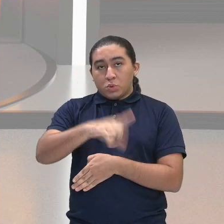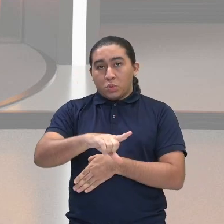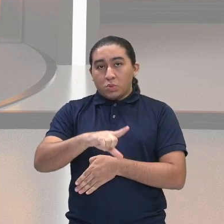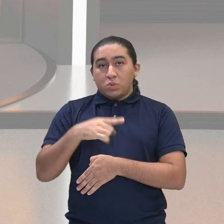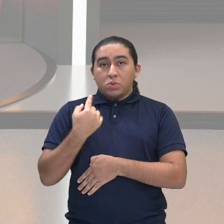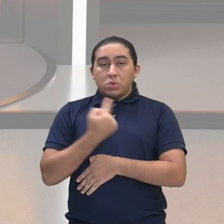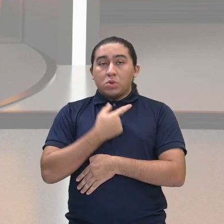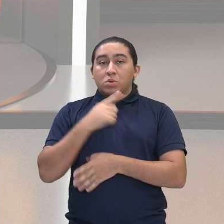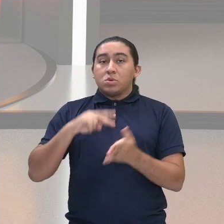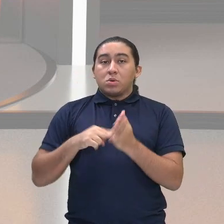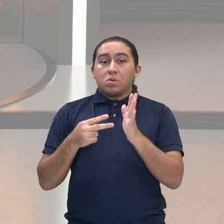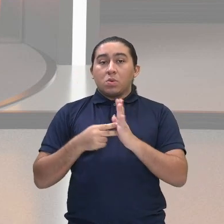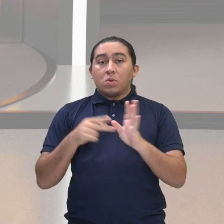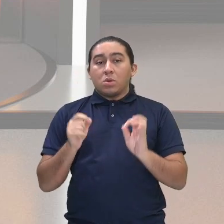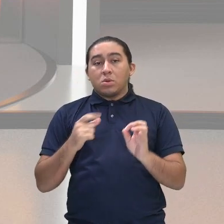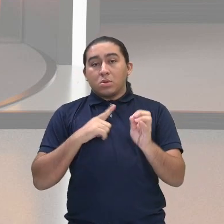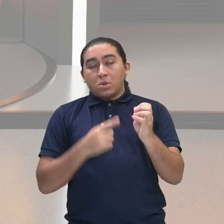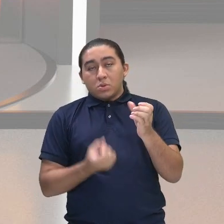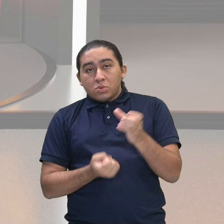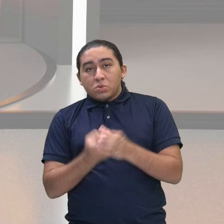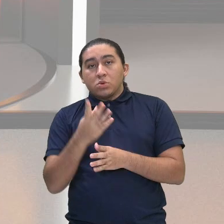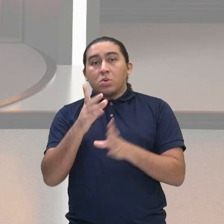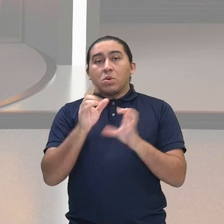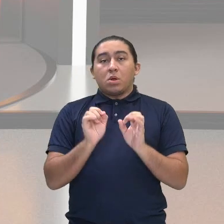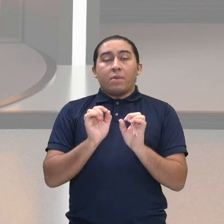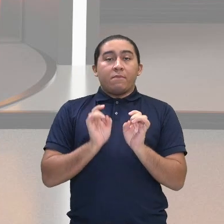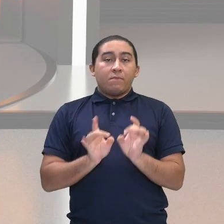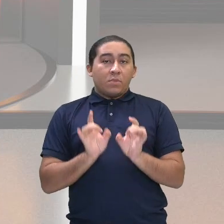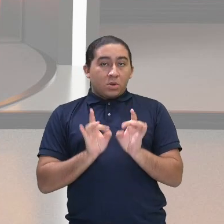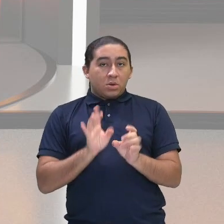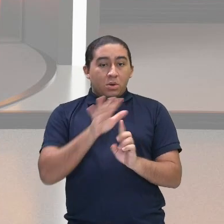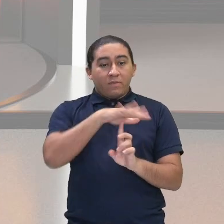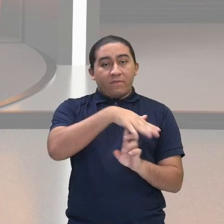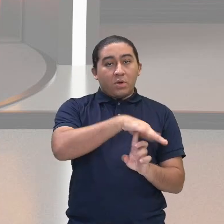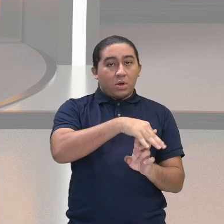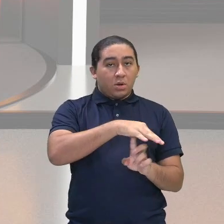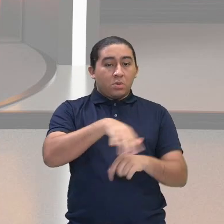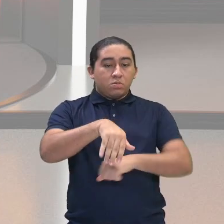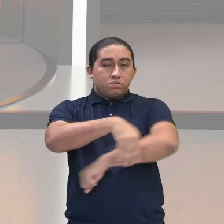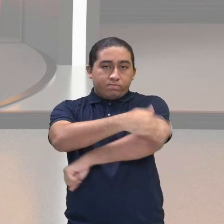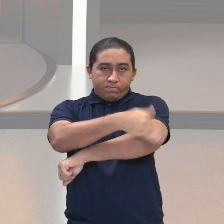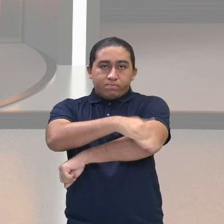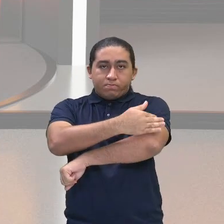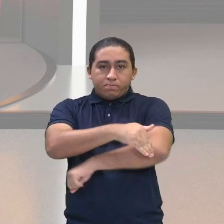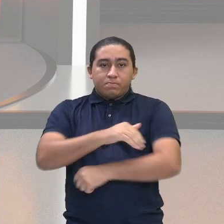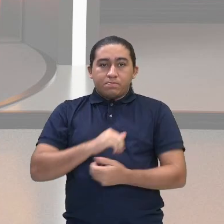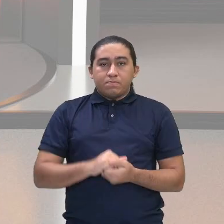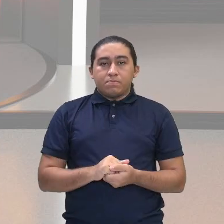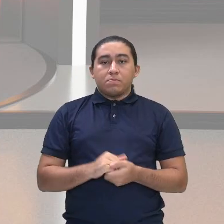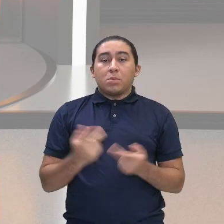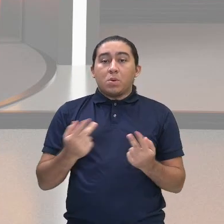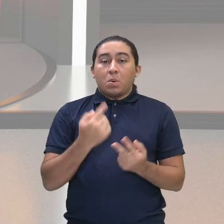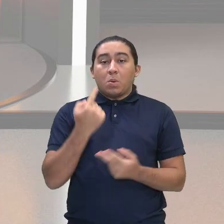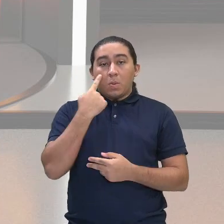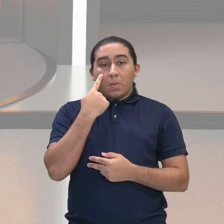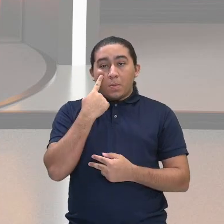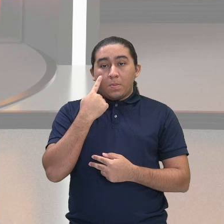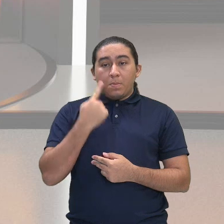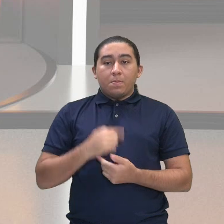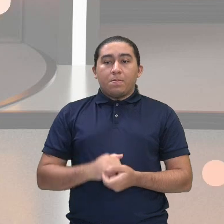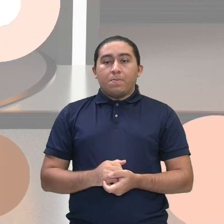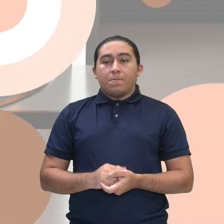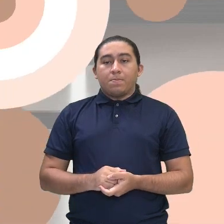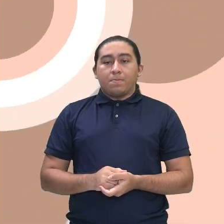ter então o ressurgimento também das feiras comerciais, das feiras mercantes, como nós vamos ver aqui na nossa